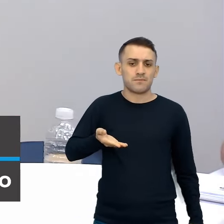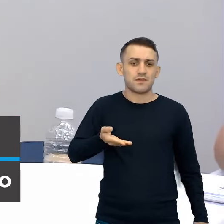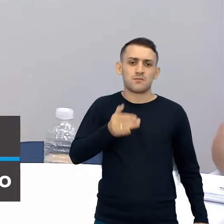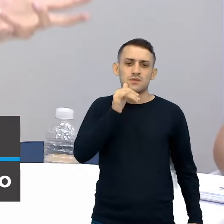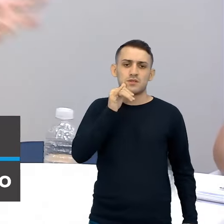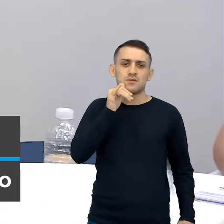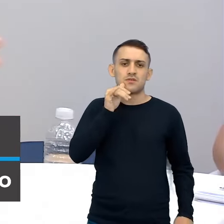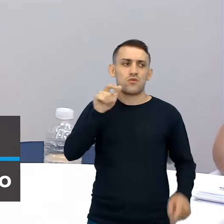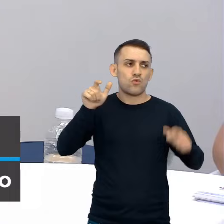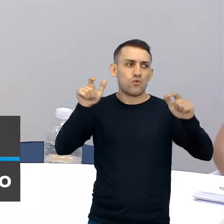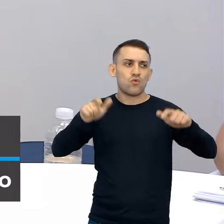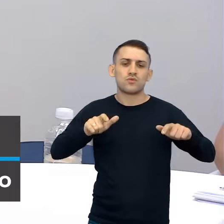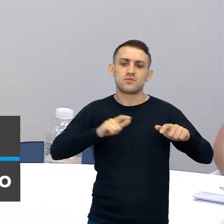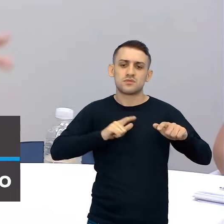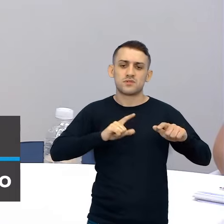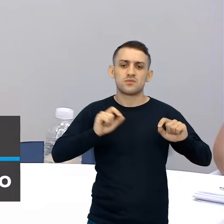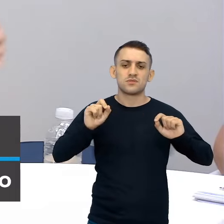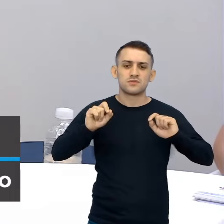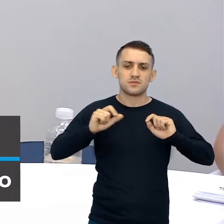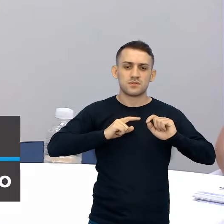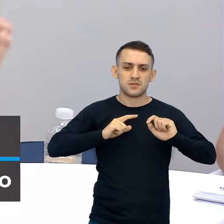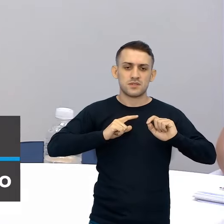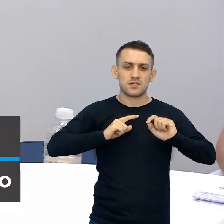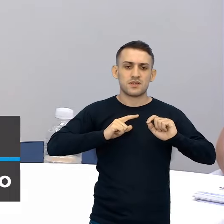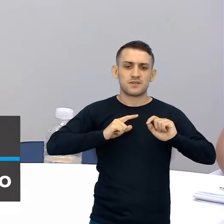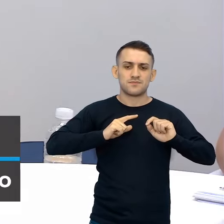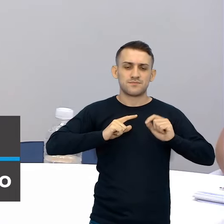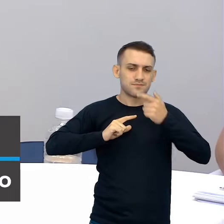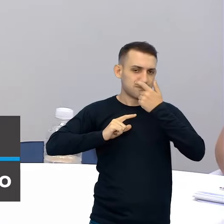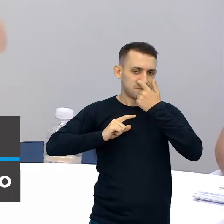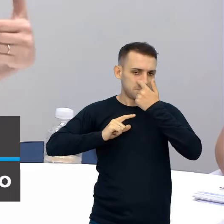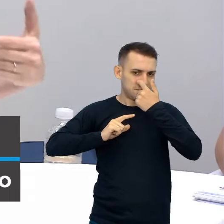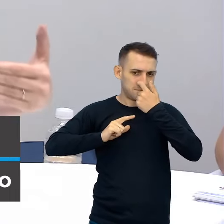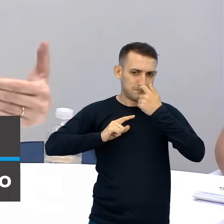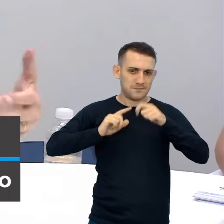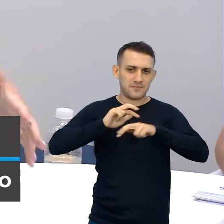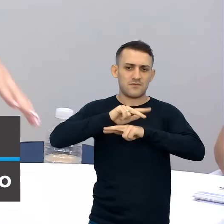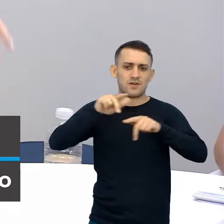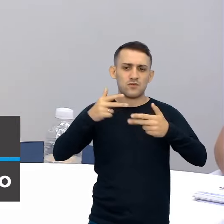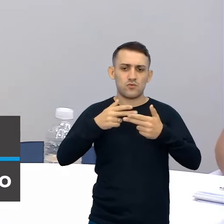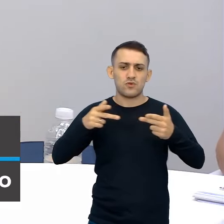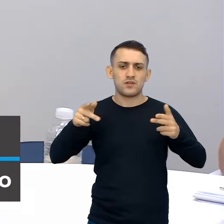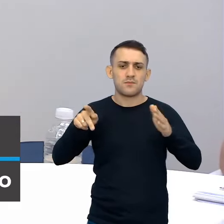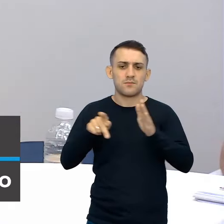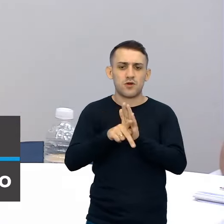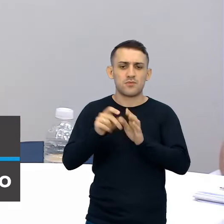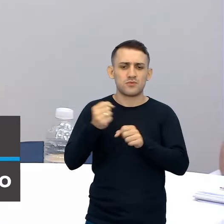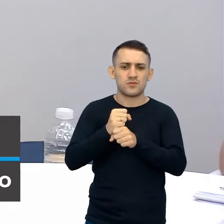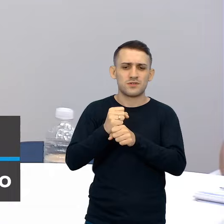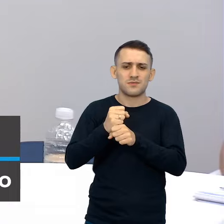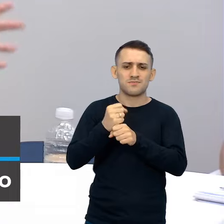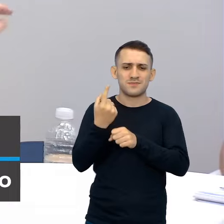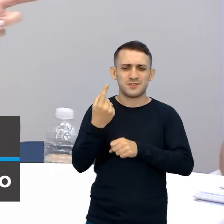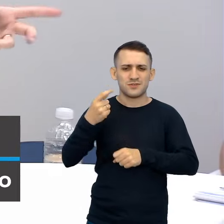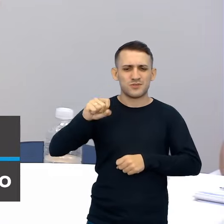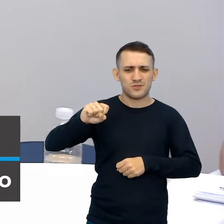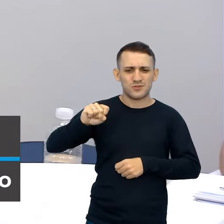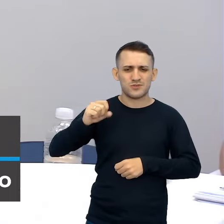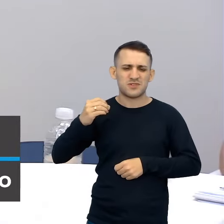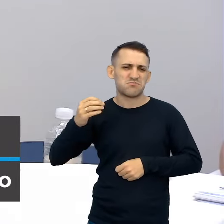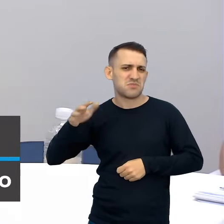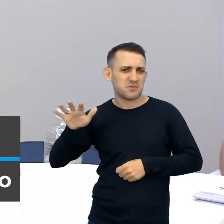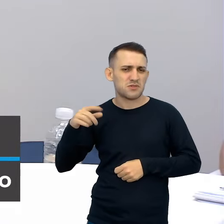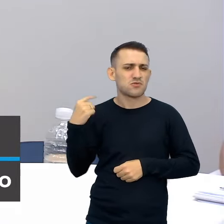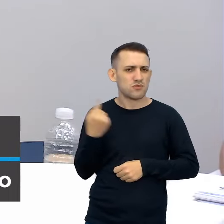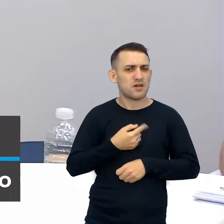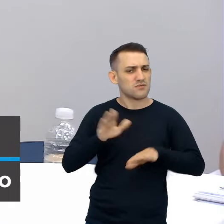John Dewey, ele vem trazendo ele já traz muitas coisas, olha, desde 1800 e tarará, e que às vezes a gente